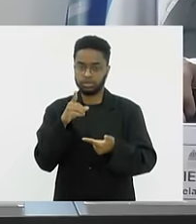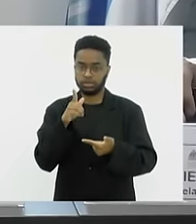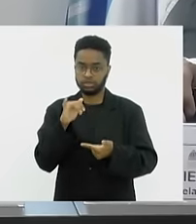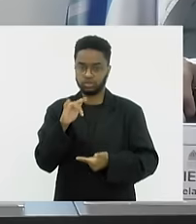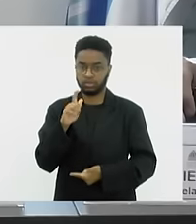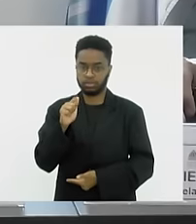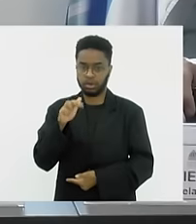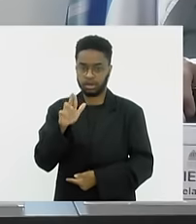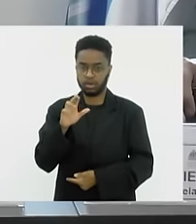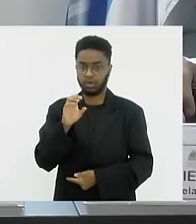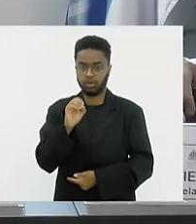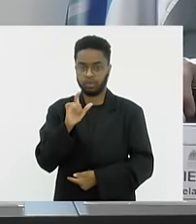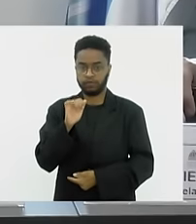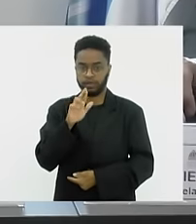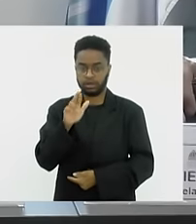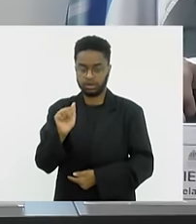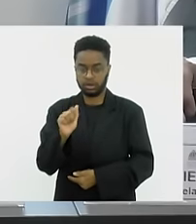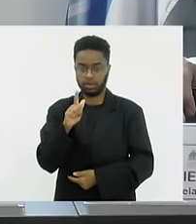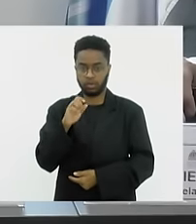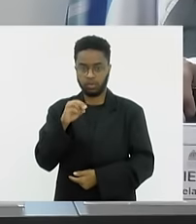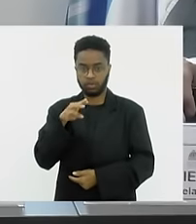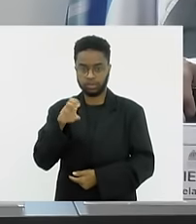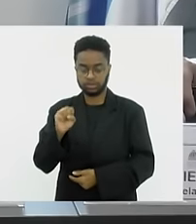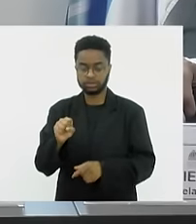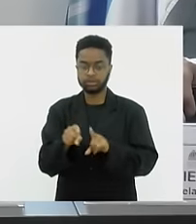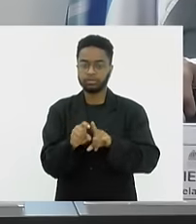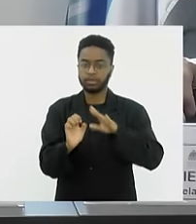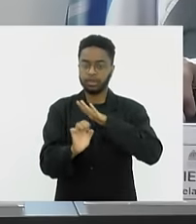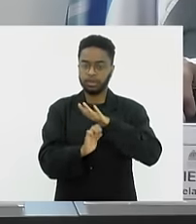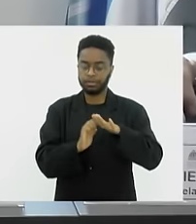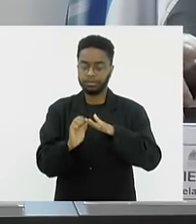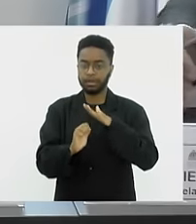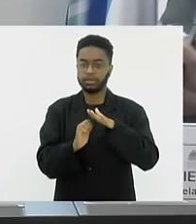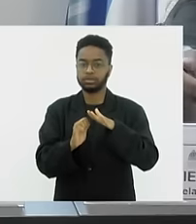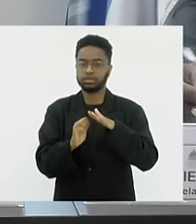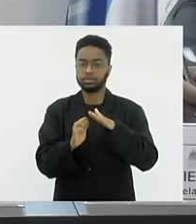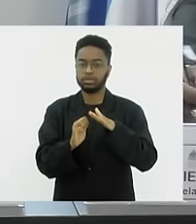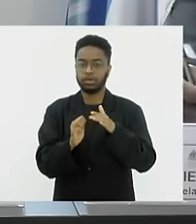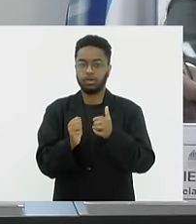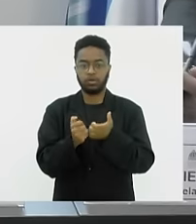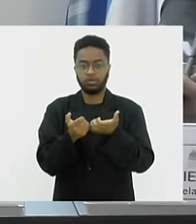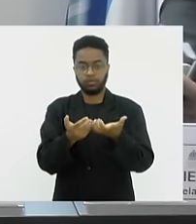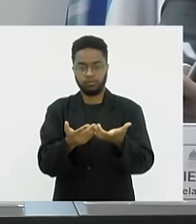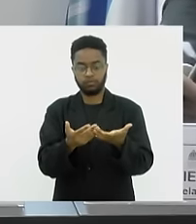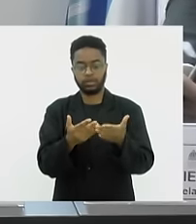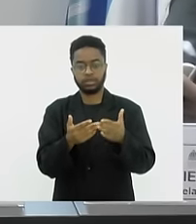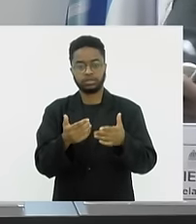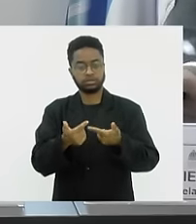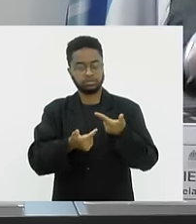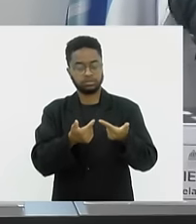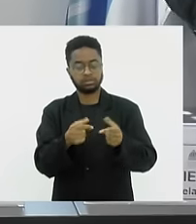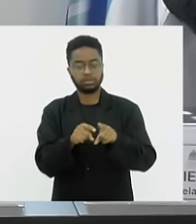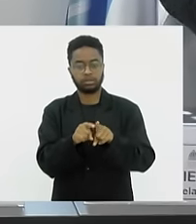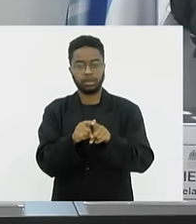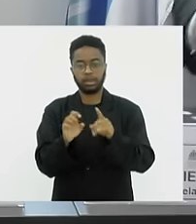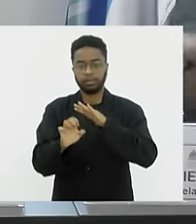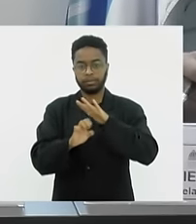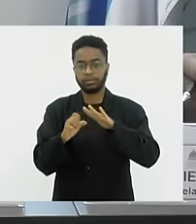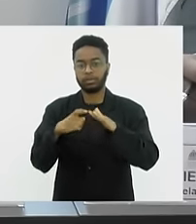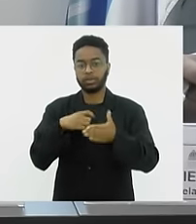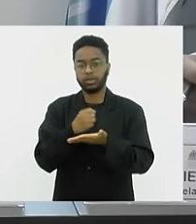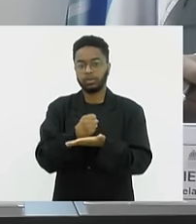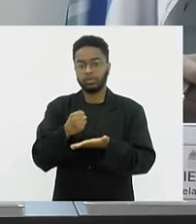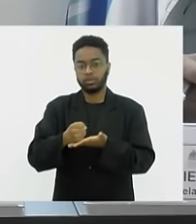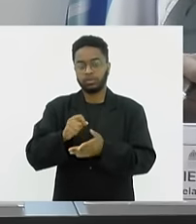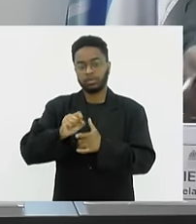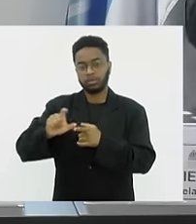Gomes, bem como das empresas prestadoras de serviço e das empresas que detêm o contrato de locação de